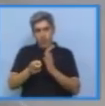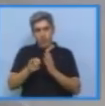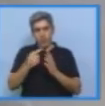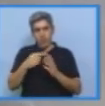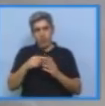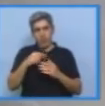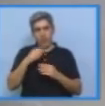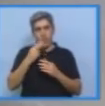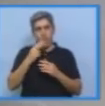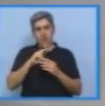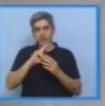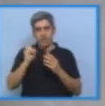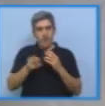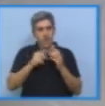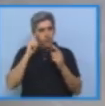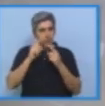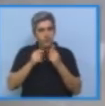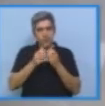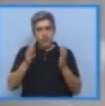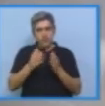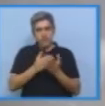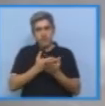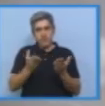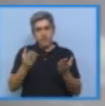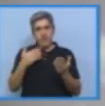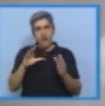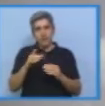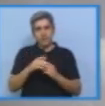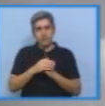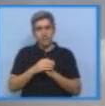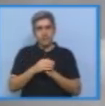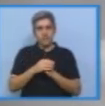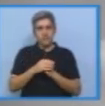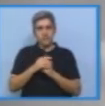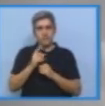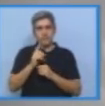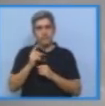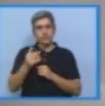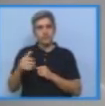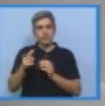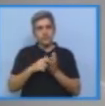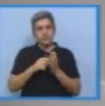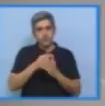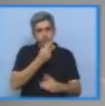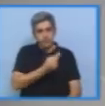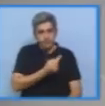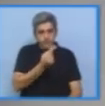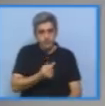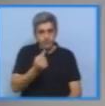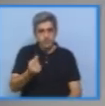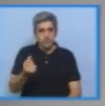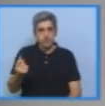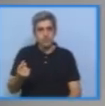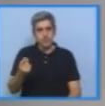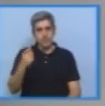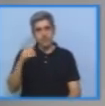este carisma universal, que é para todos, mas depois também não despreza a necessidade de cada um. E, portanto, há